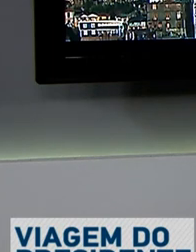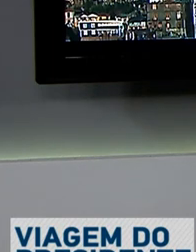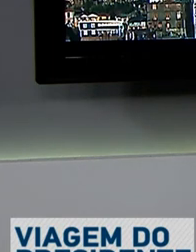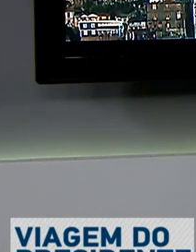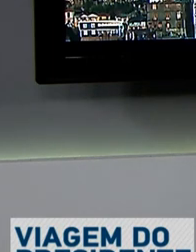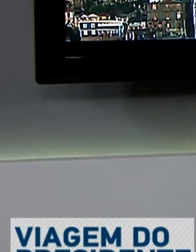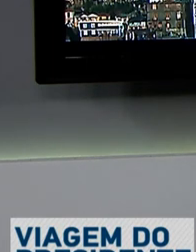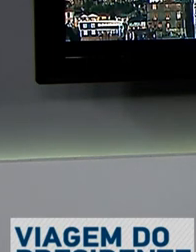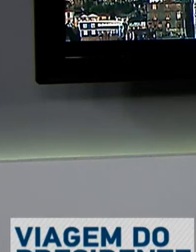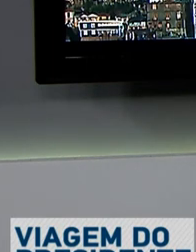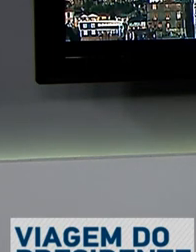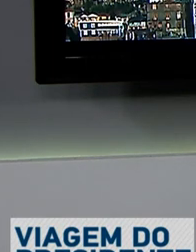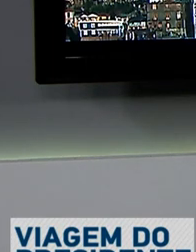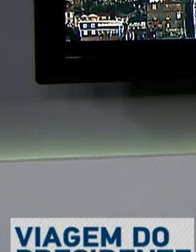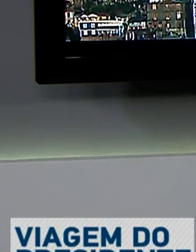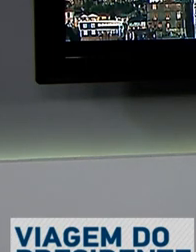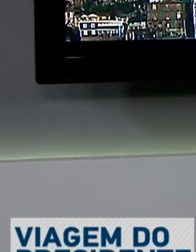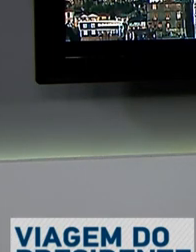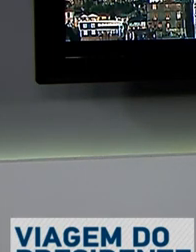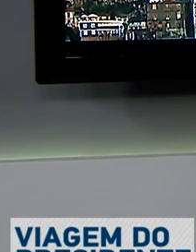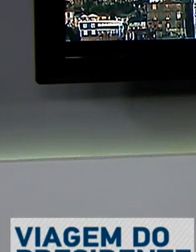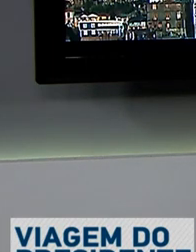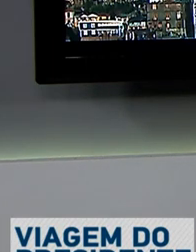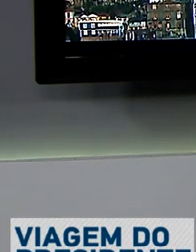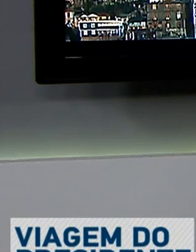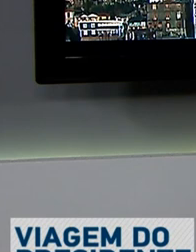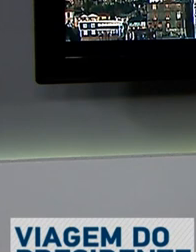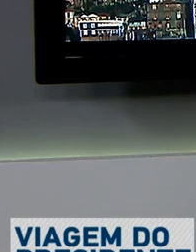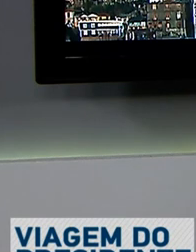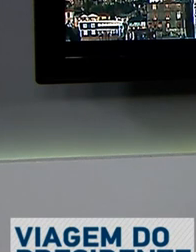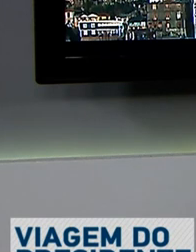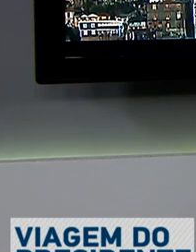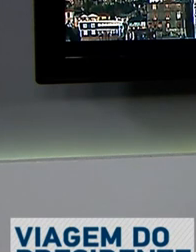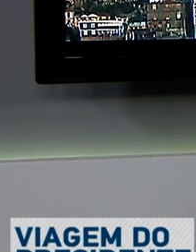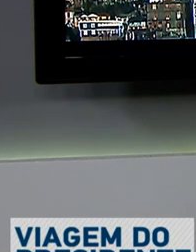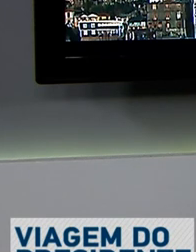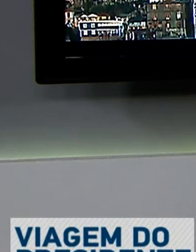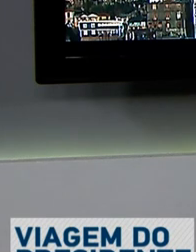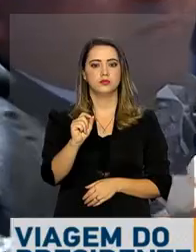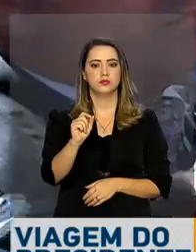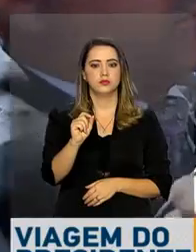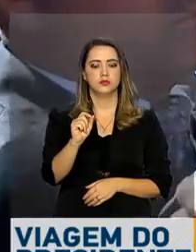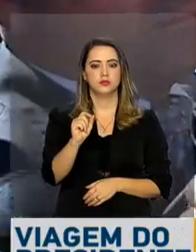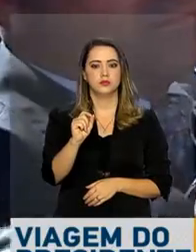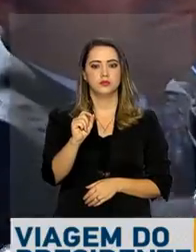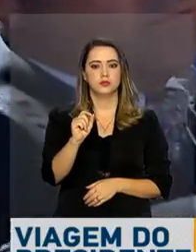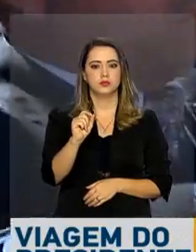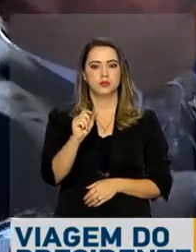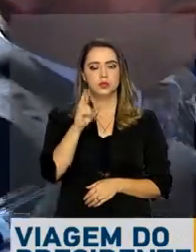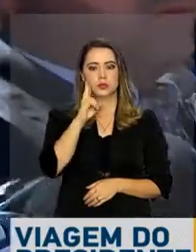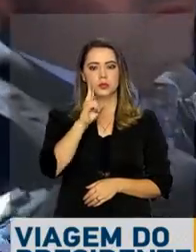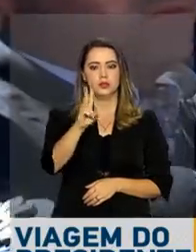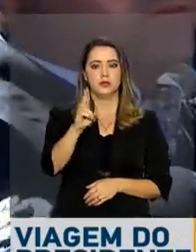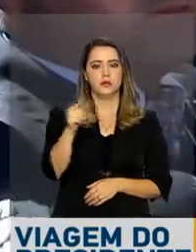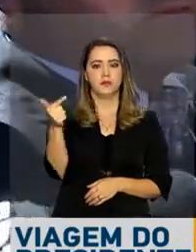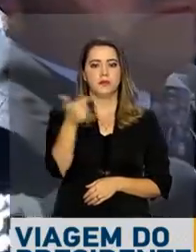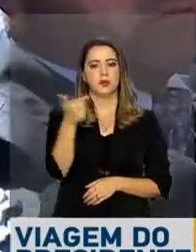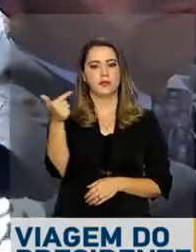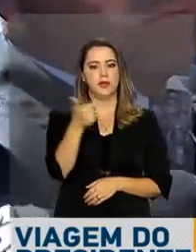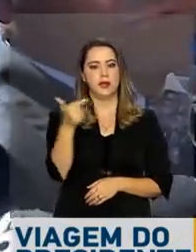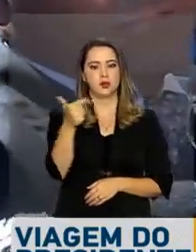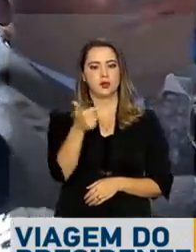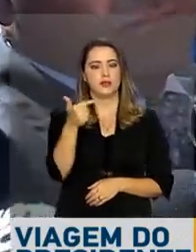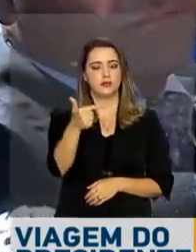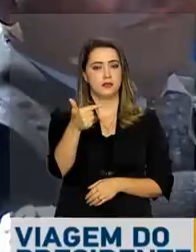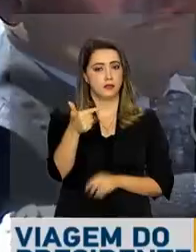de Sebastián Piñera, o presidente Michel Temer conversou com jornalistas. Veja como foi. Duas notícias. A primeira,